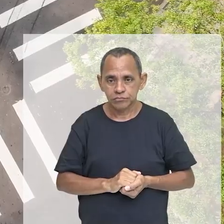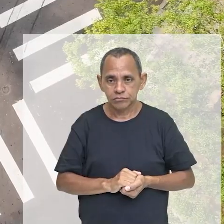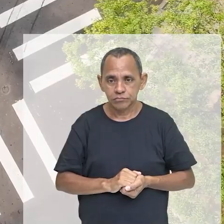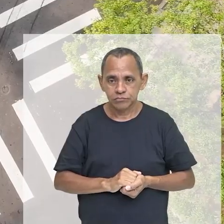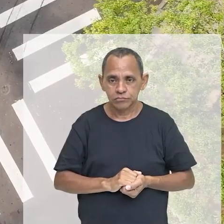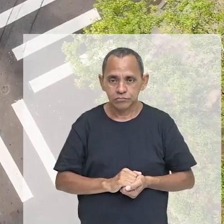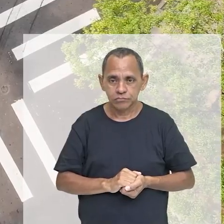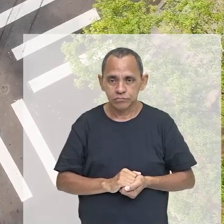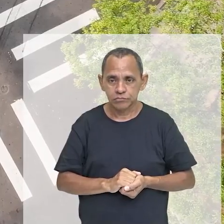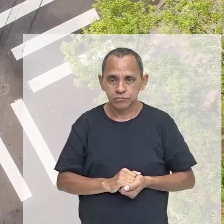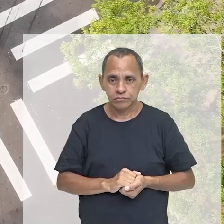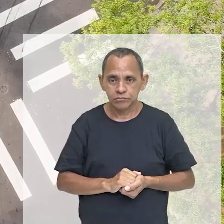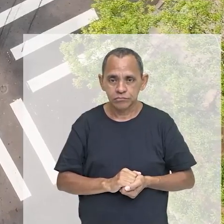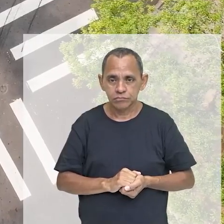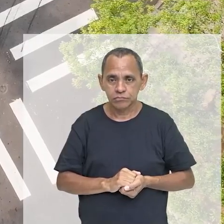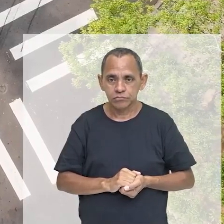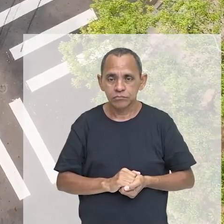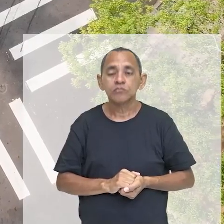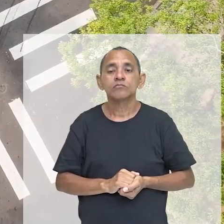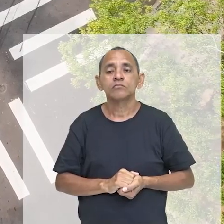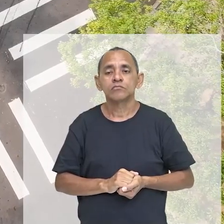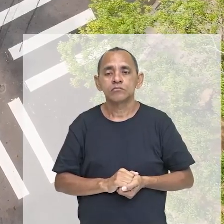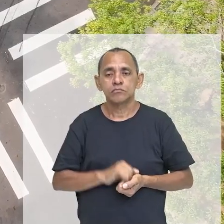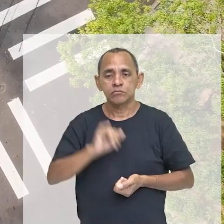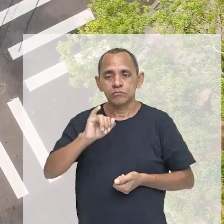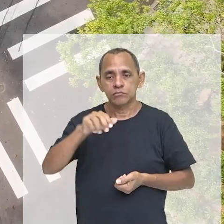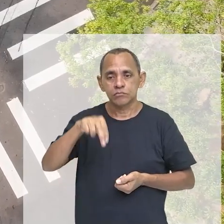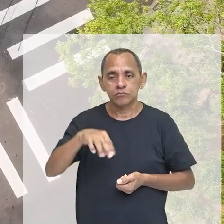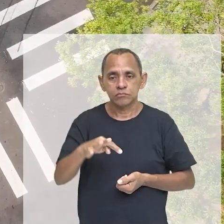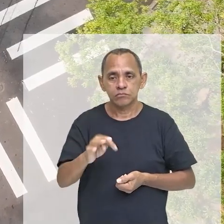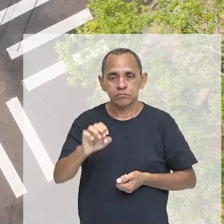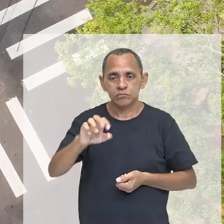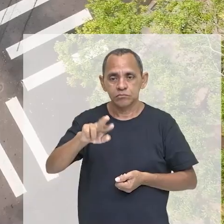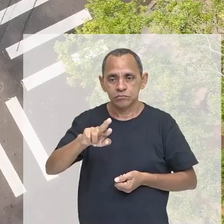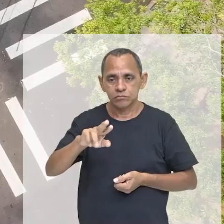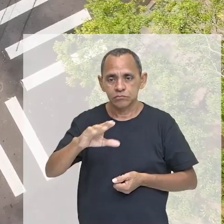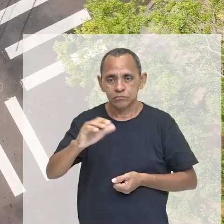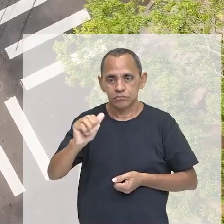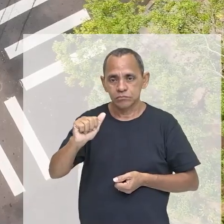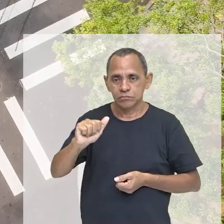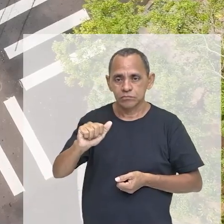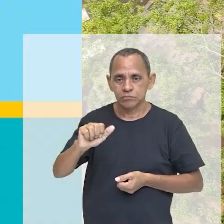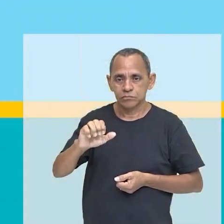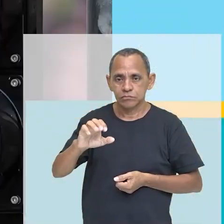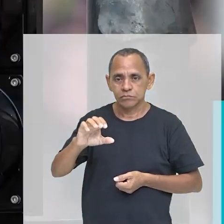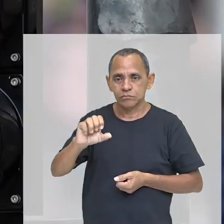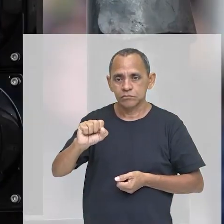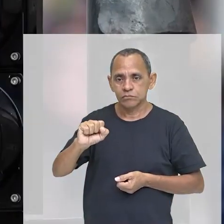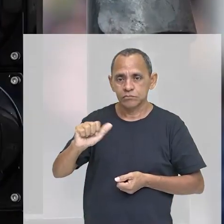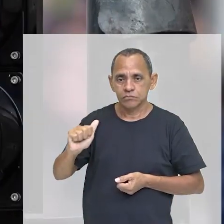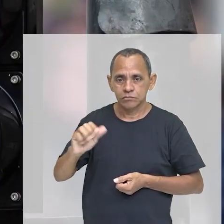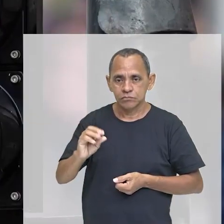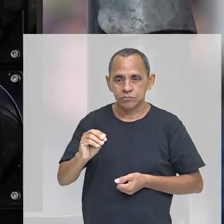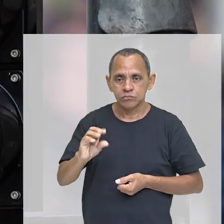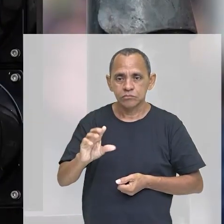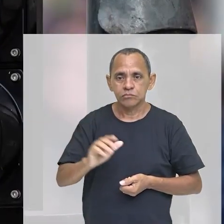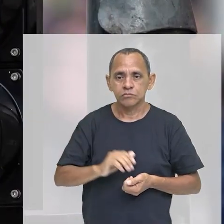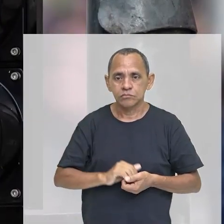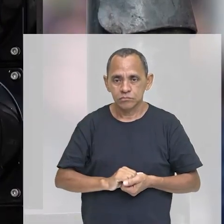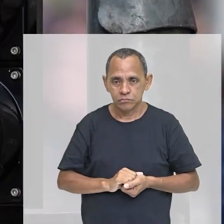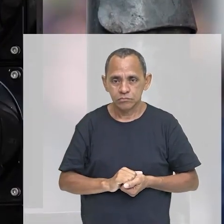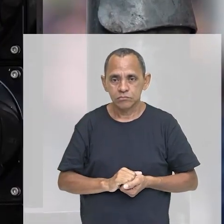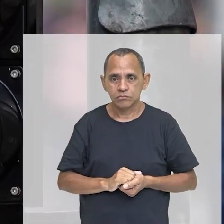Intersection. Interseção. Interseção. Interseção. Traffic